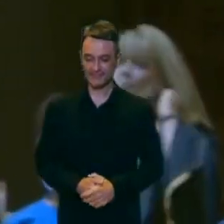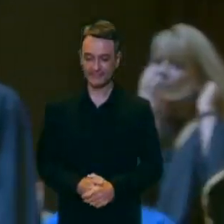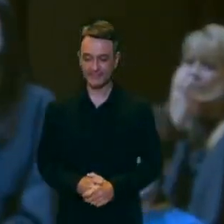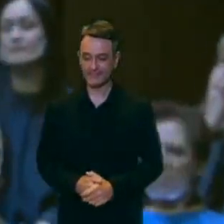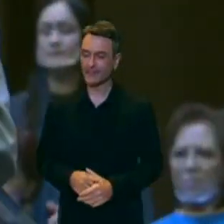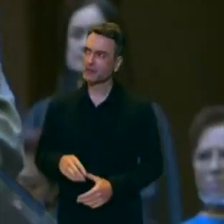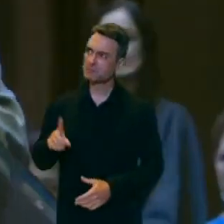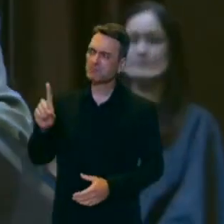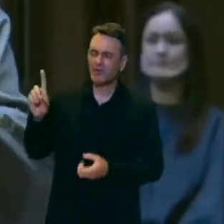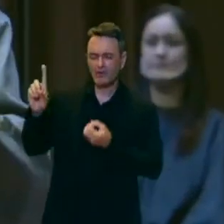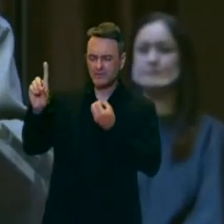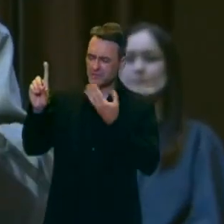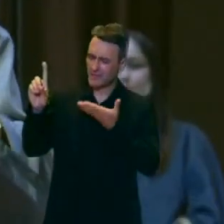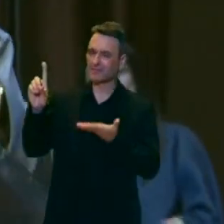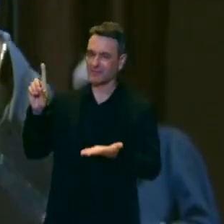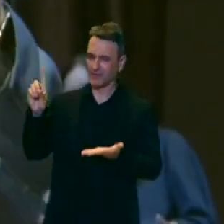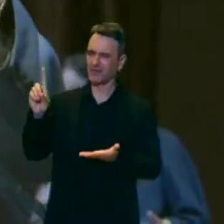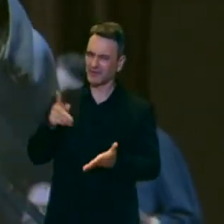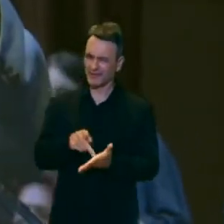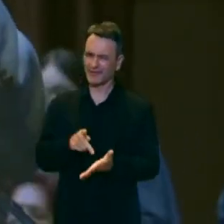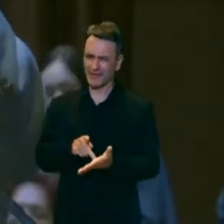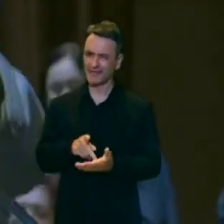Deus é bom, fala a verdade.